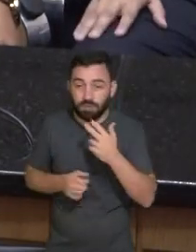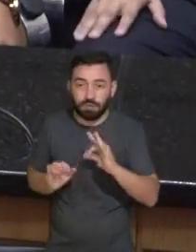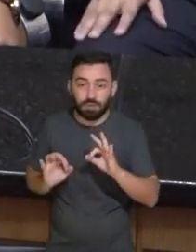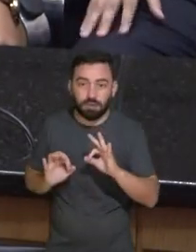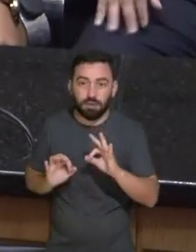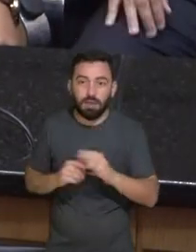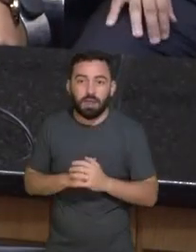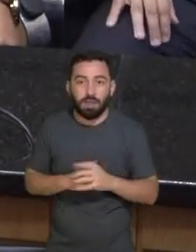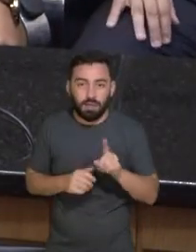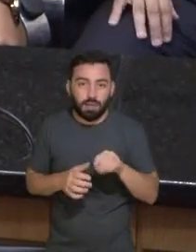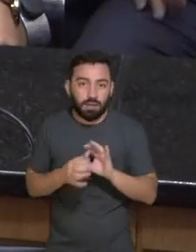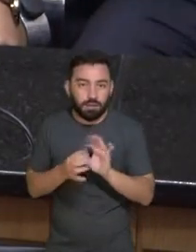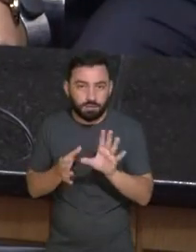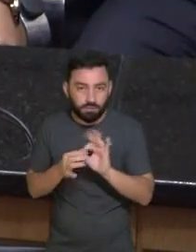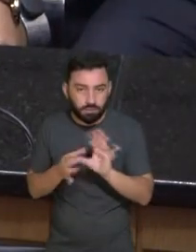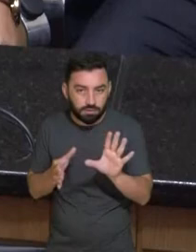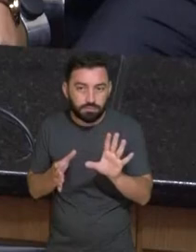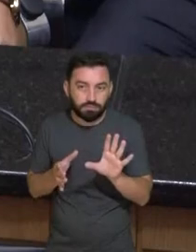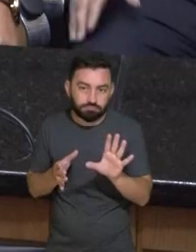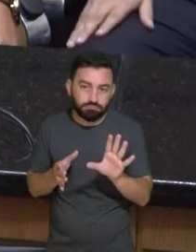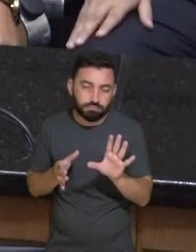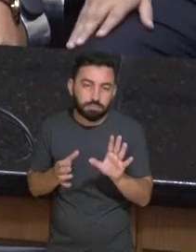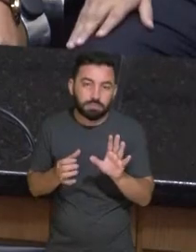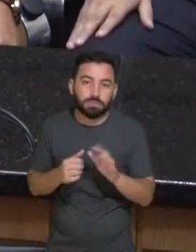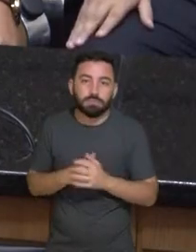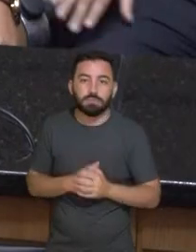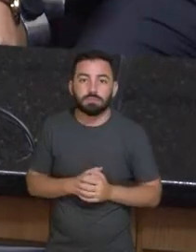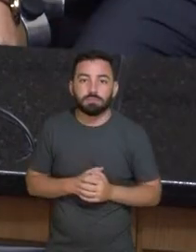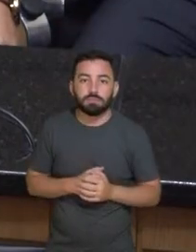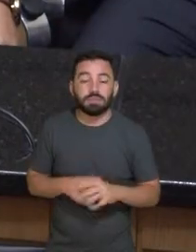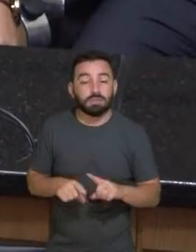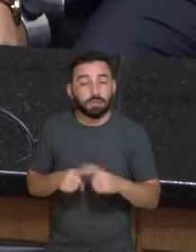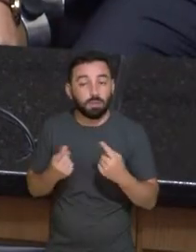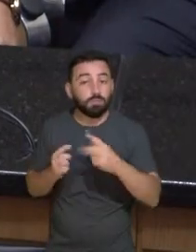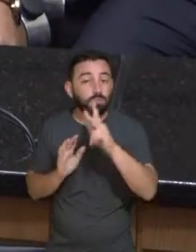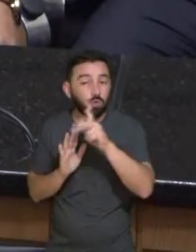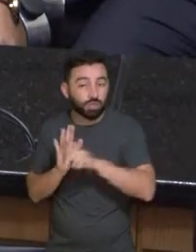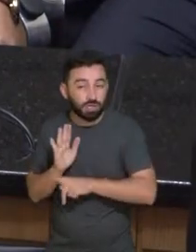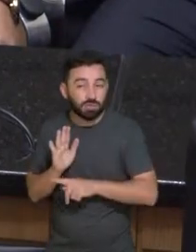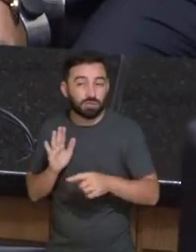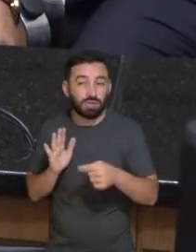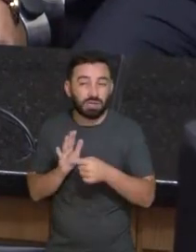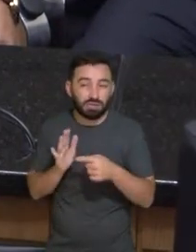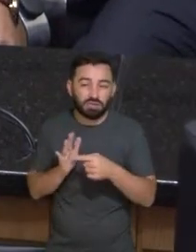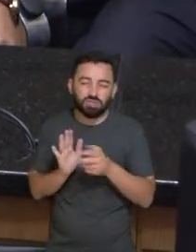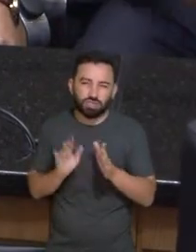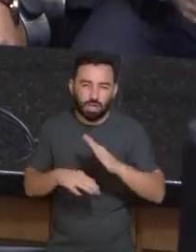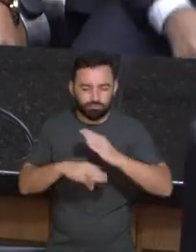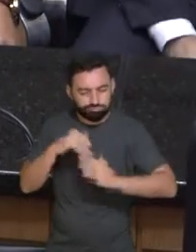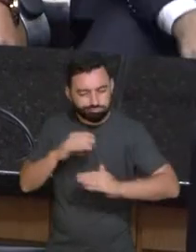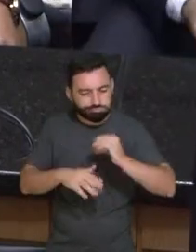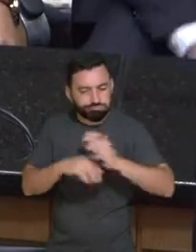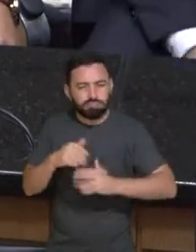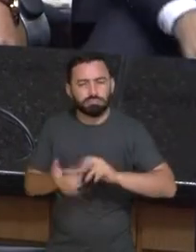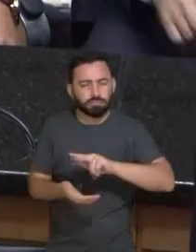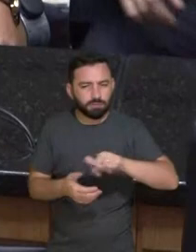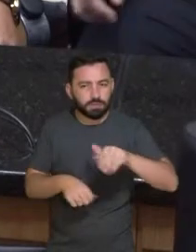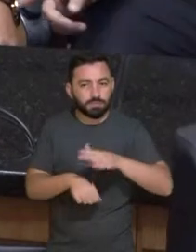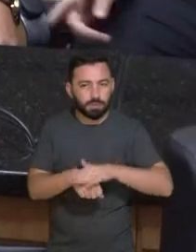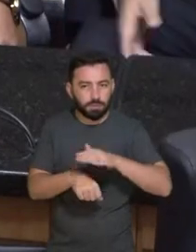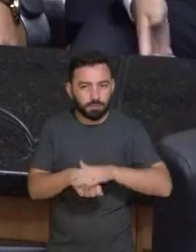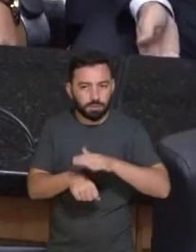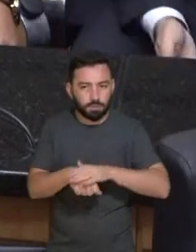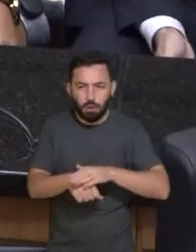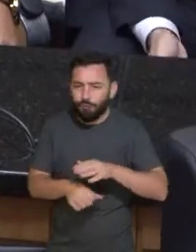lícita, que podem também exercer então a sua liberdade. Então, o projeto foi construído a várias mãos, foi aprovado sem nenhum